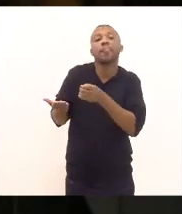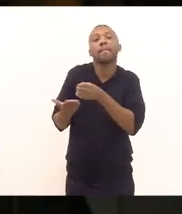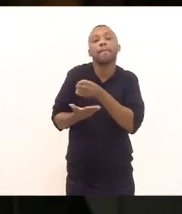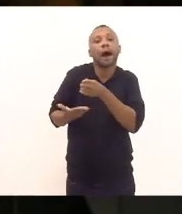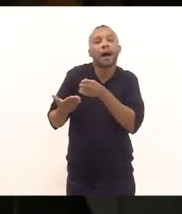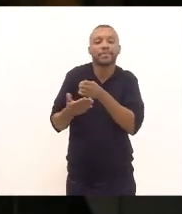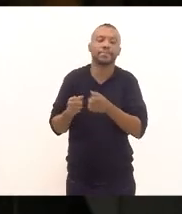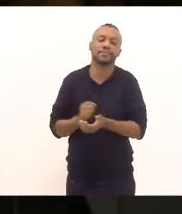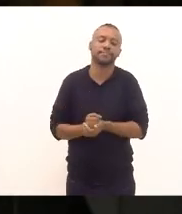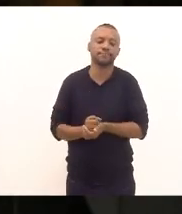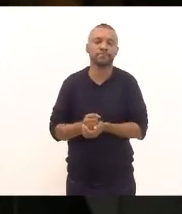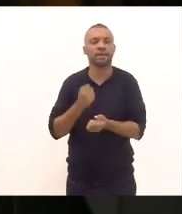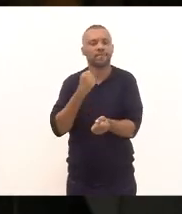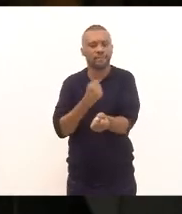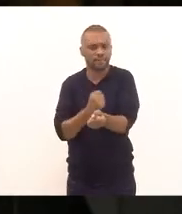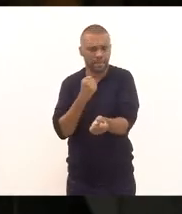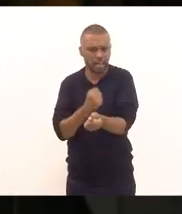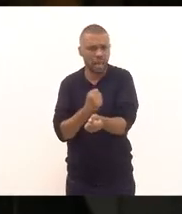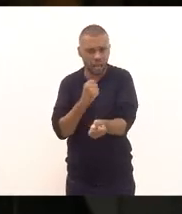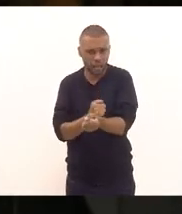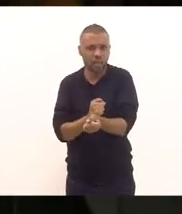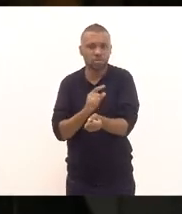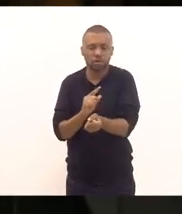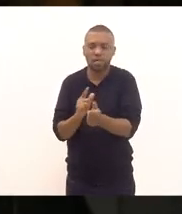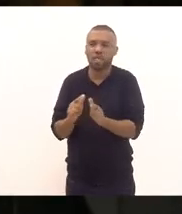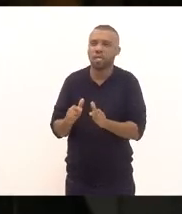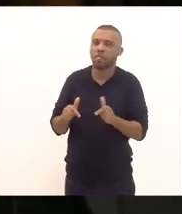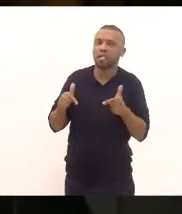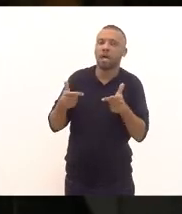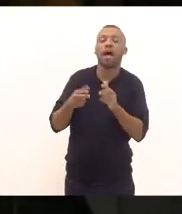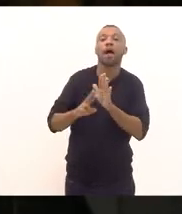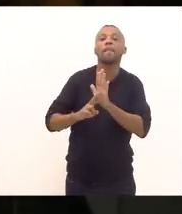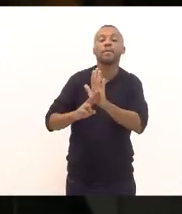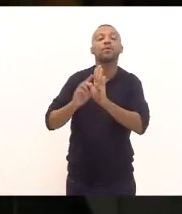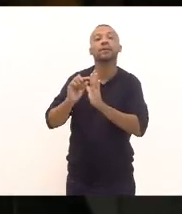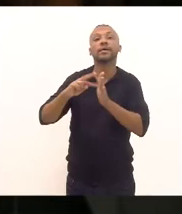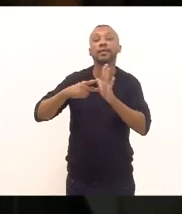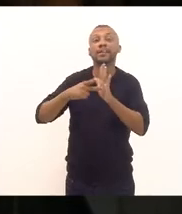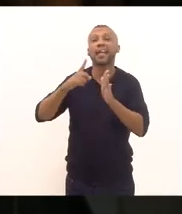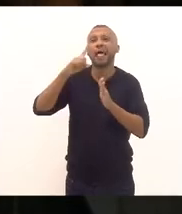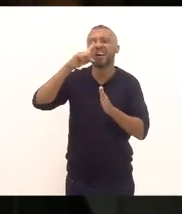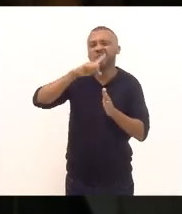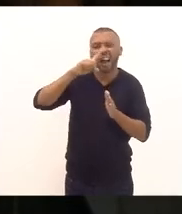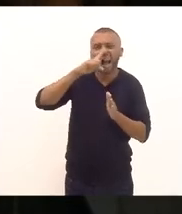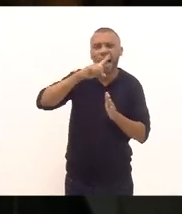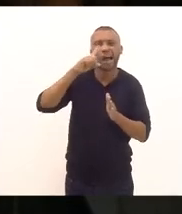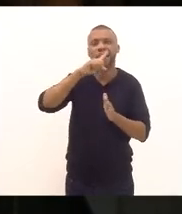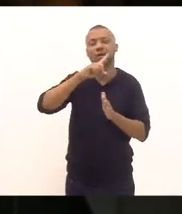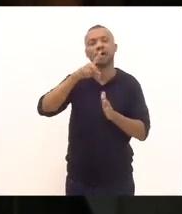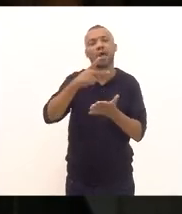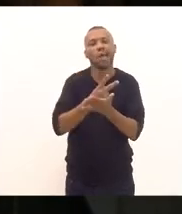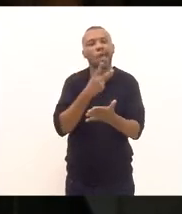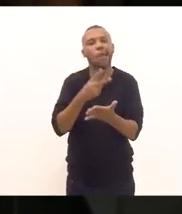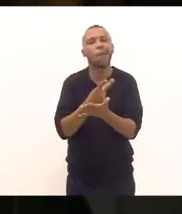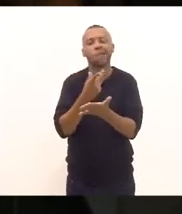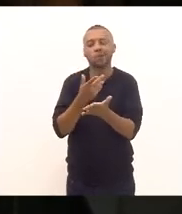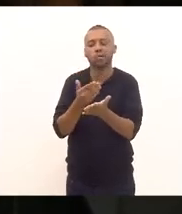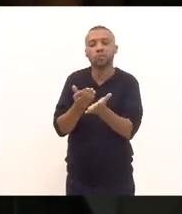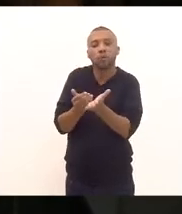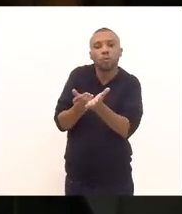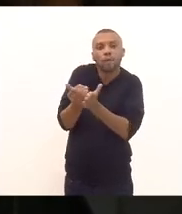viciada especial a presidente representa que ela tem erro de origem não tem erro de